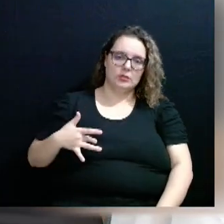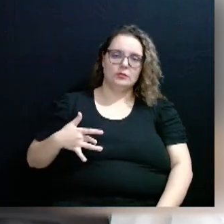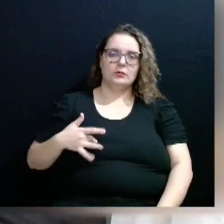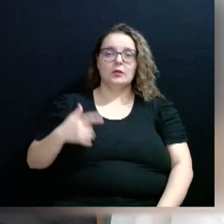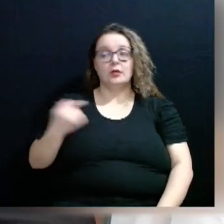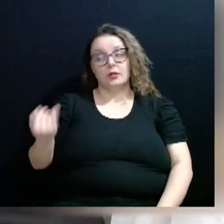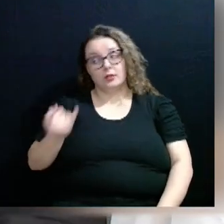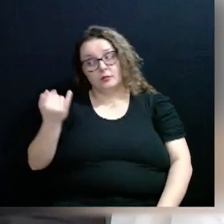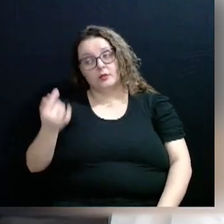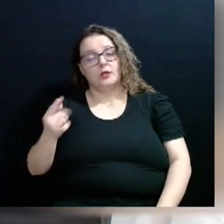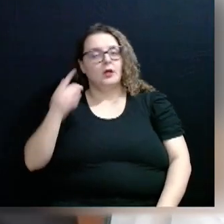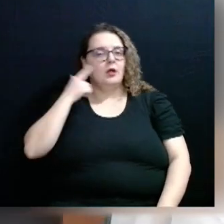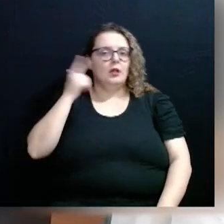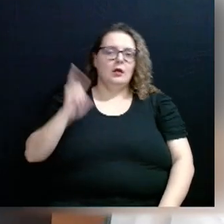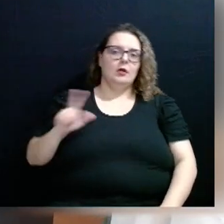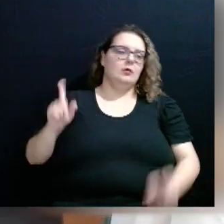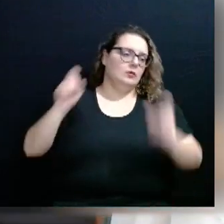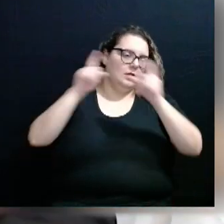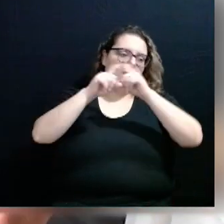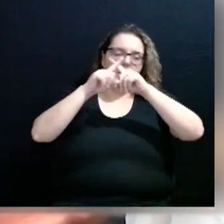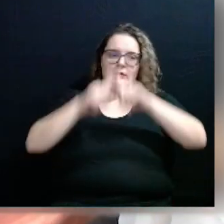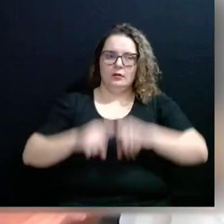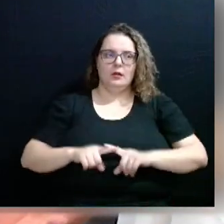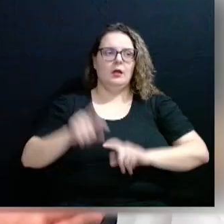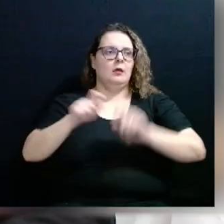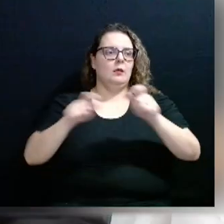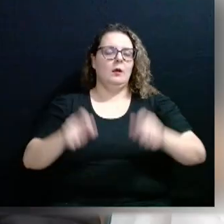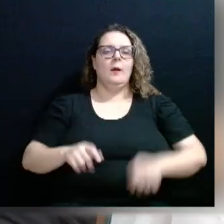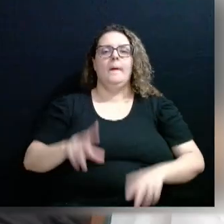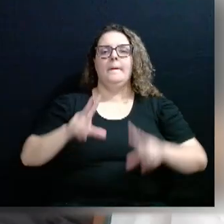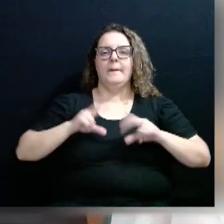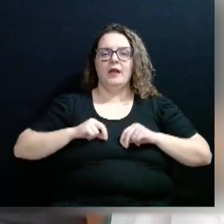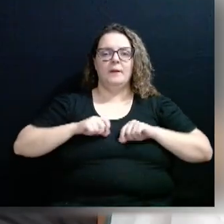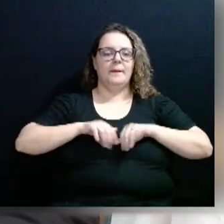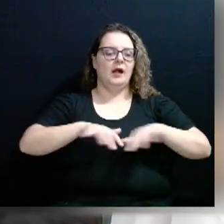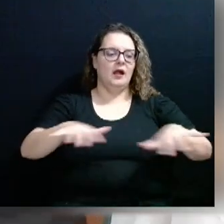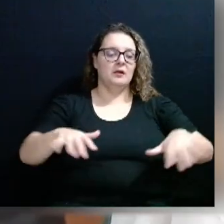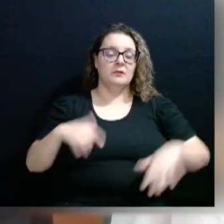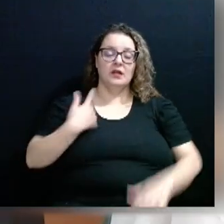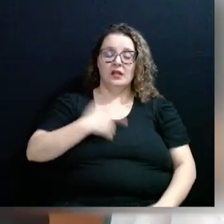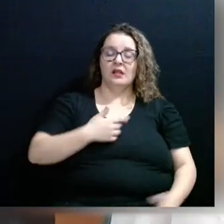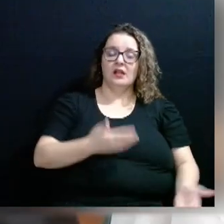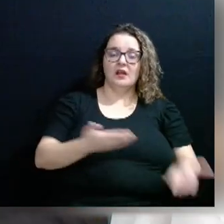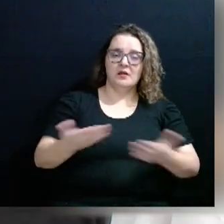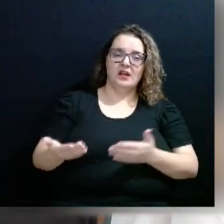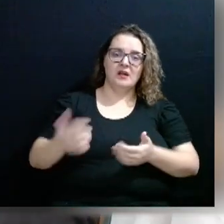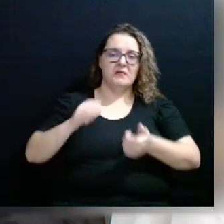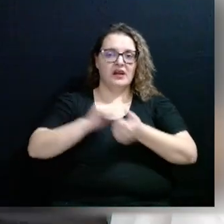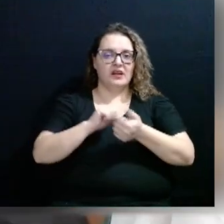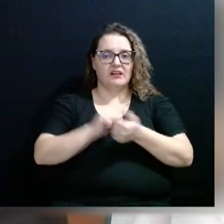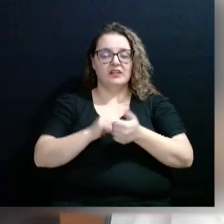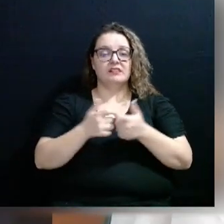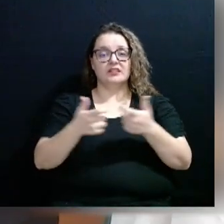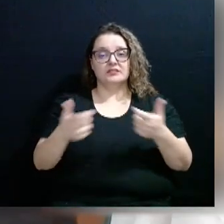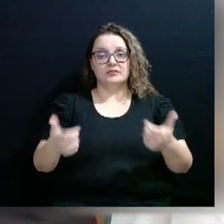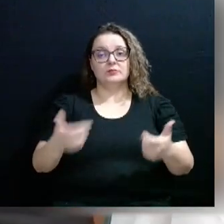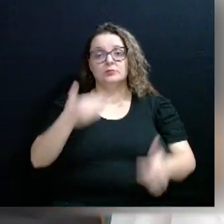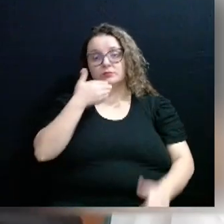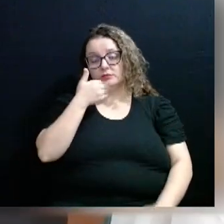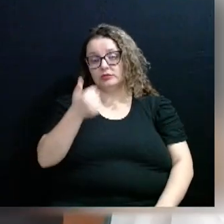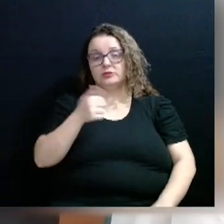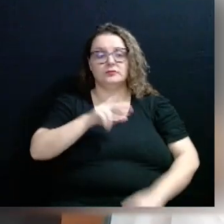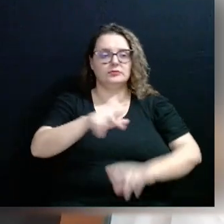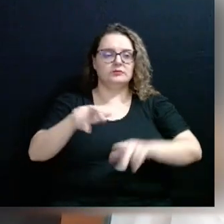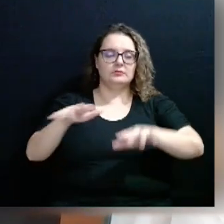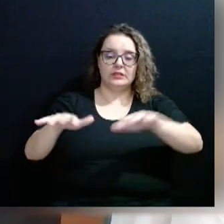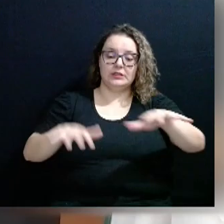muitas missões ainda merecem ser atingidas, mas a gente trouxe aqui uma qualificação muito grande e melhoria em diversos itens